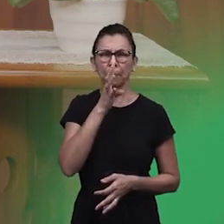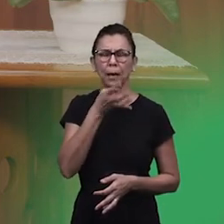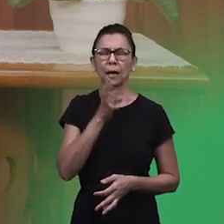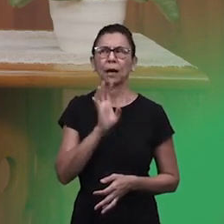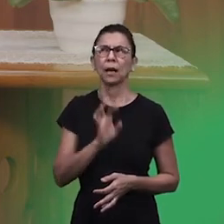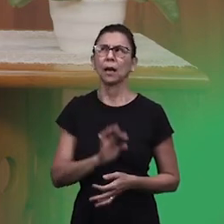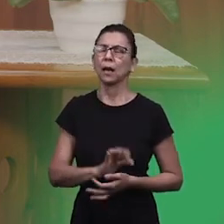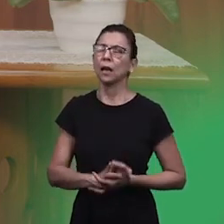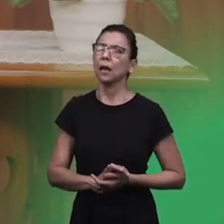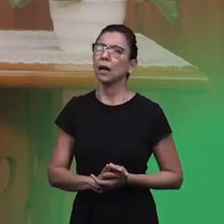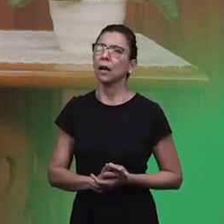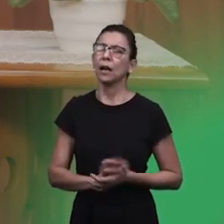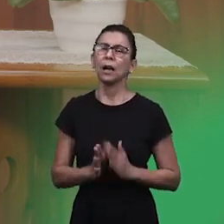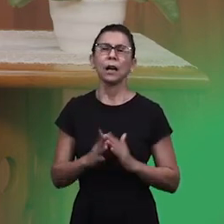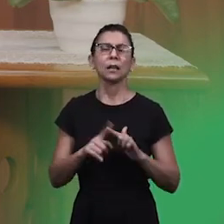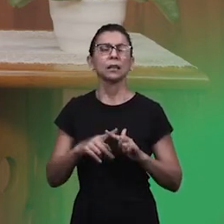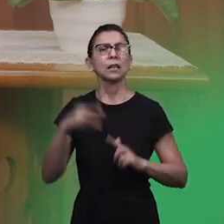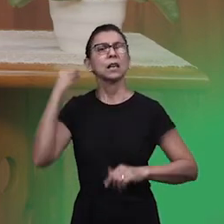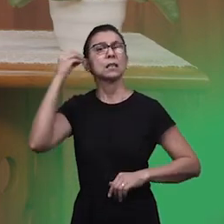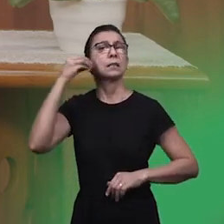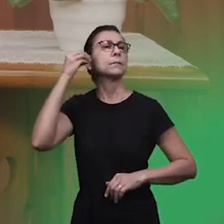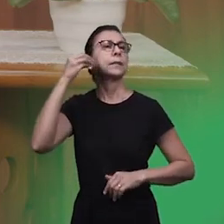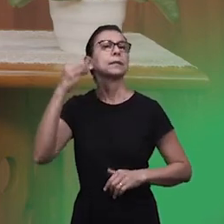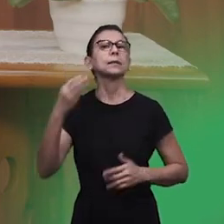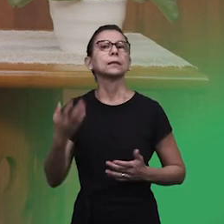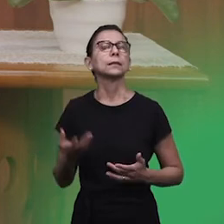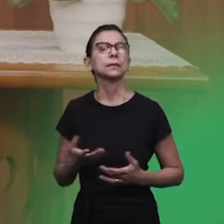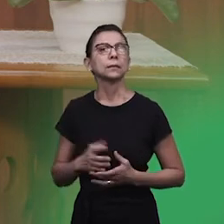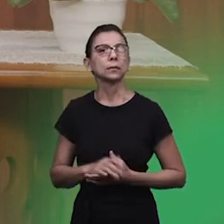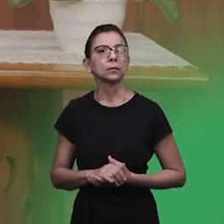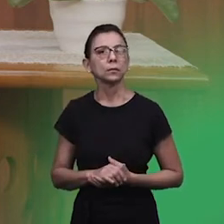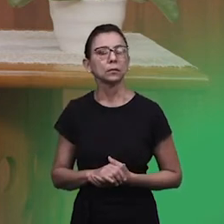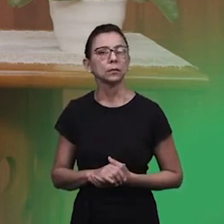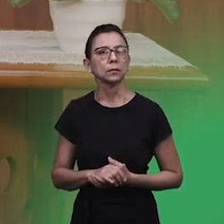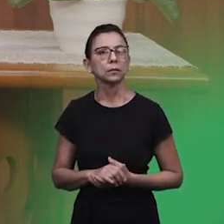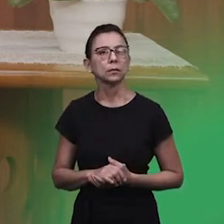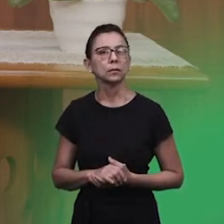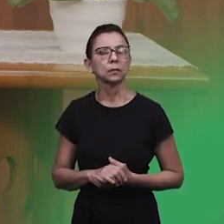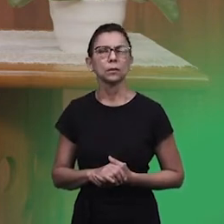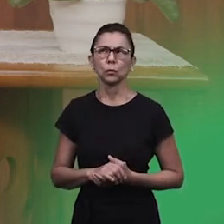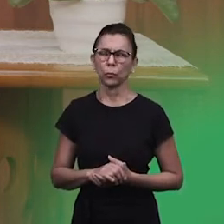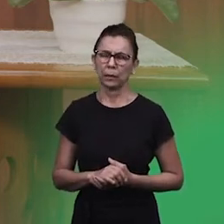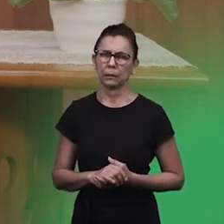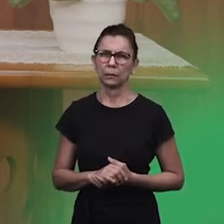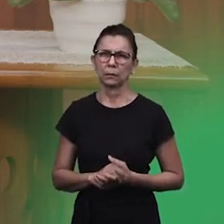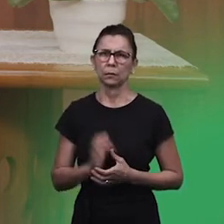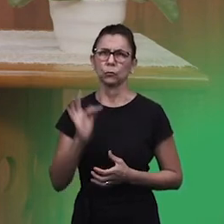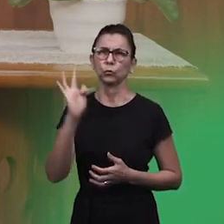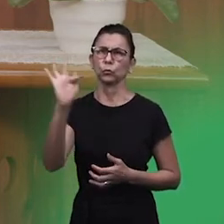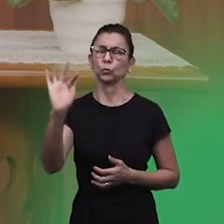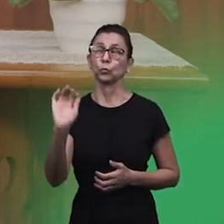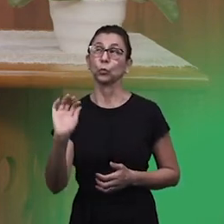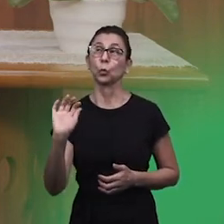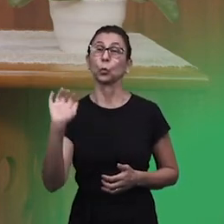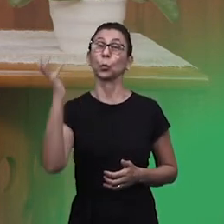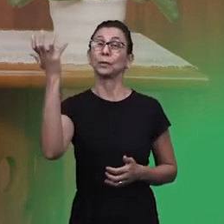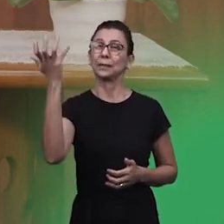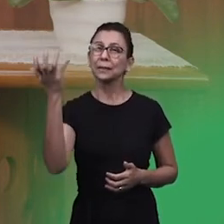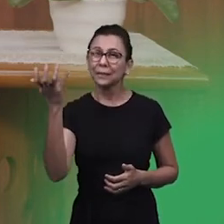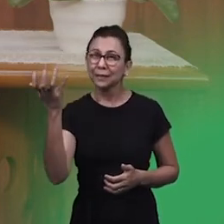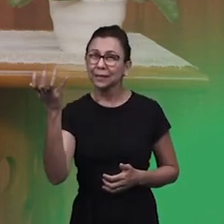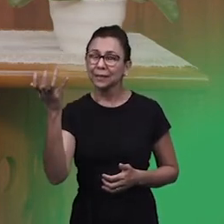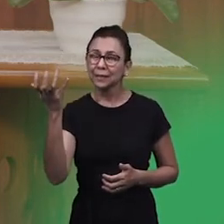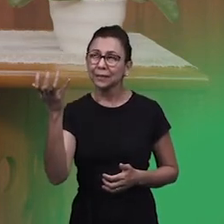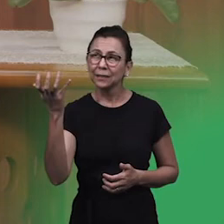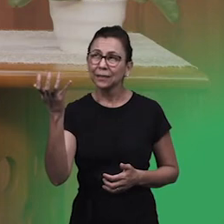esta experiência, né? A igreja ela está falando de algo que ainda vai acontecer, estamos falando, estamos proclamando,